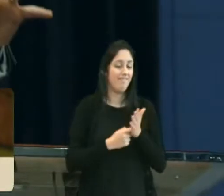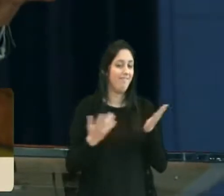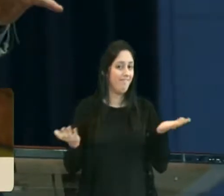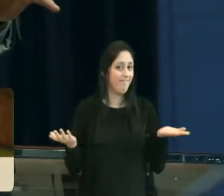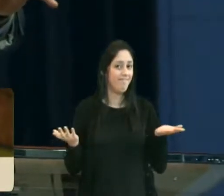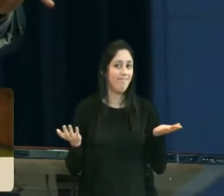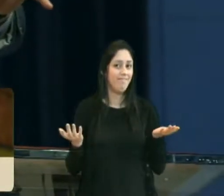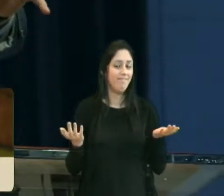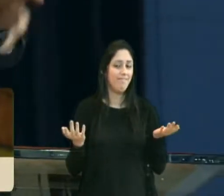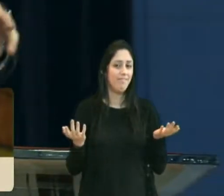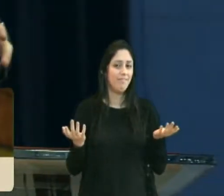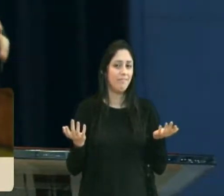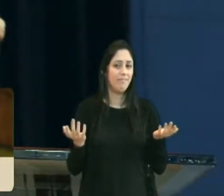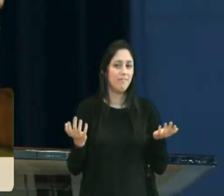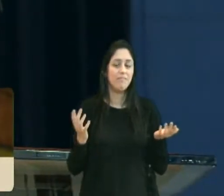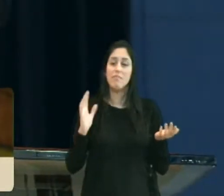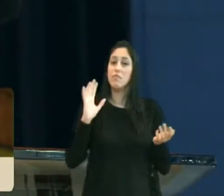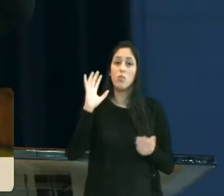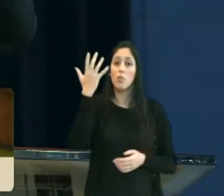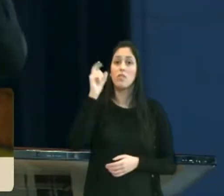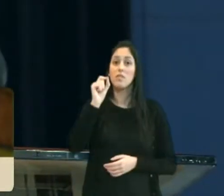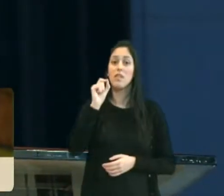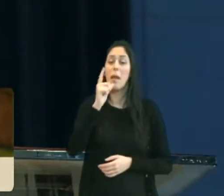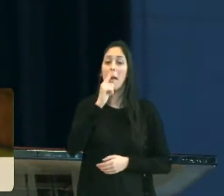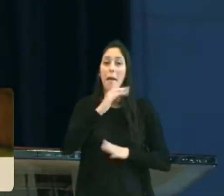Os enfrentamentos começam já no mar.